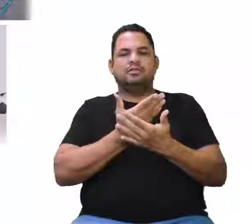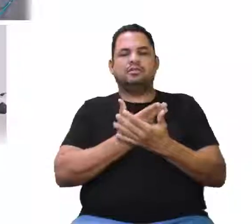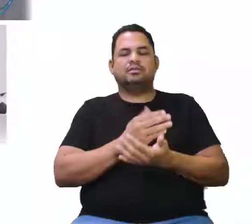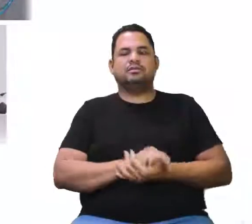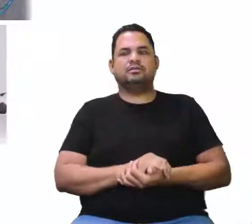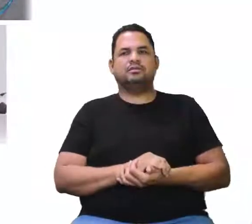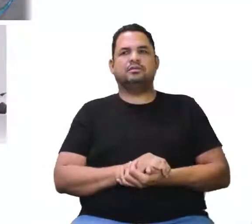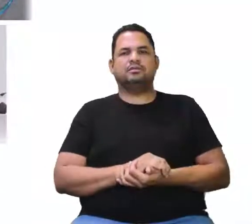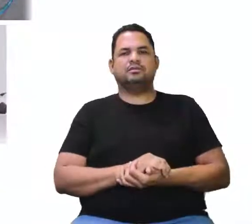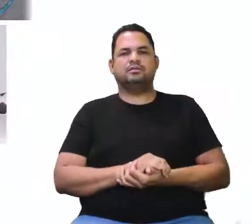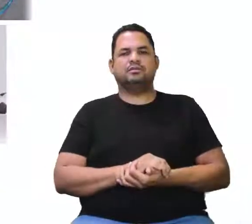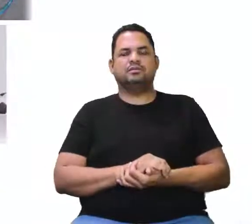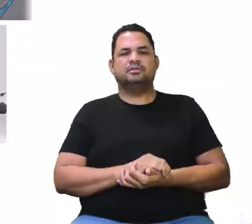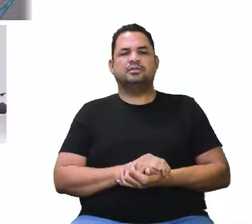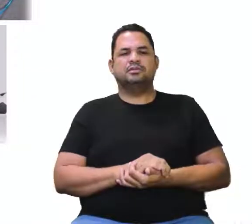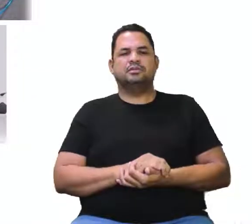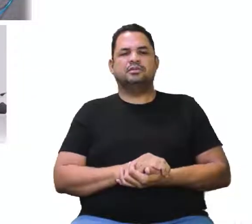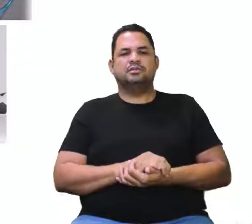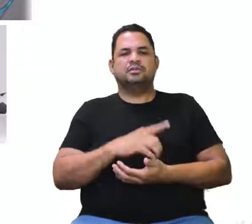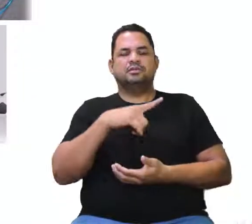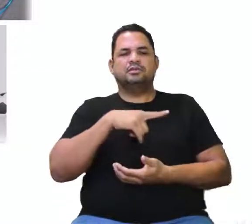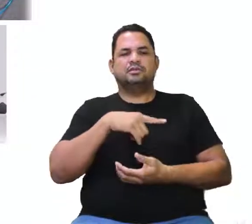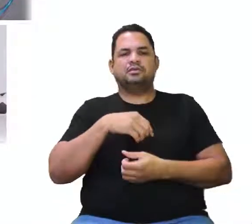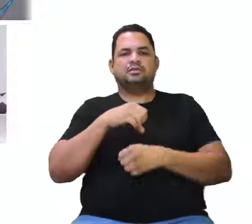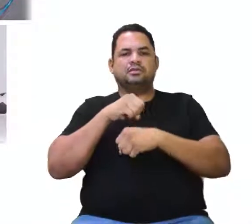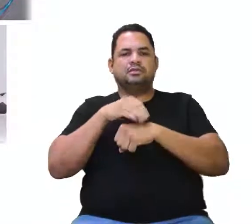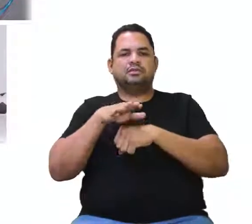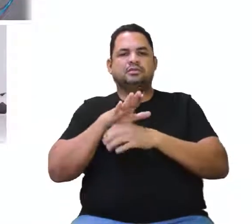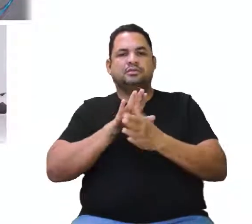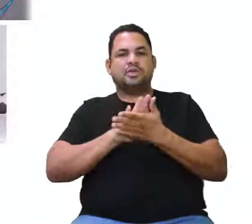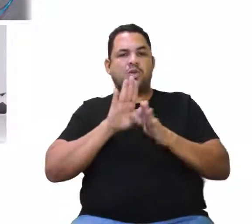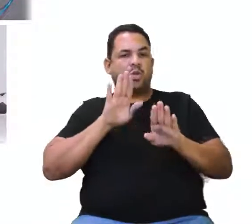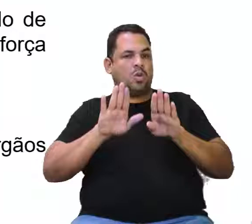comigo. Então, nós temos agora as dicas